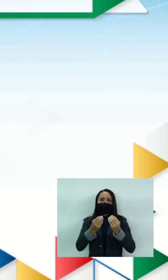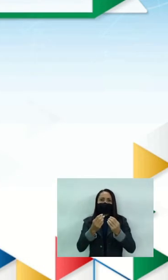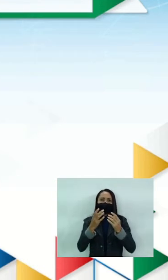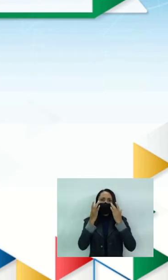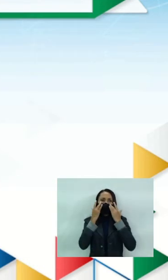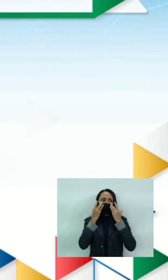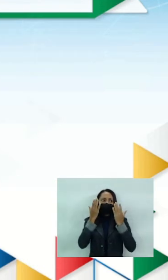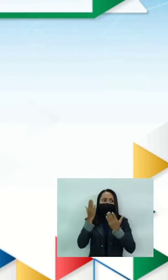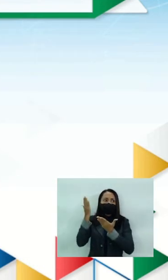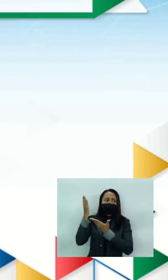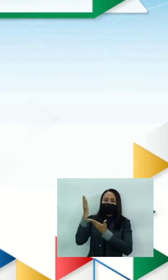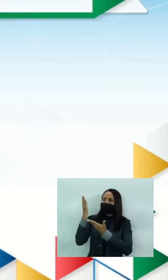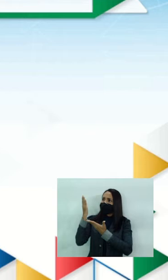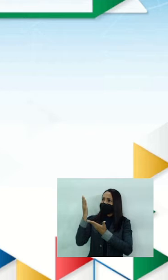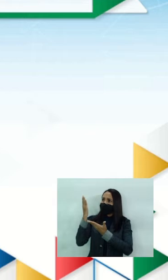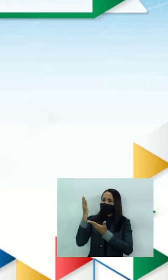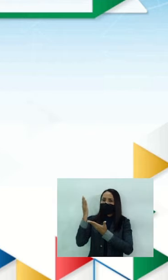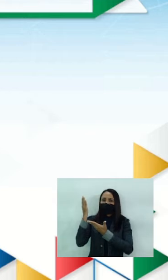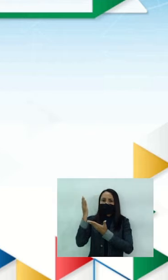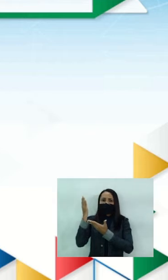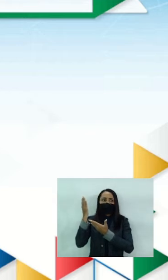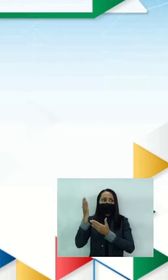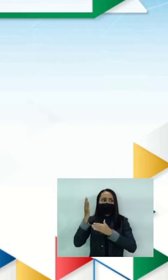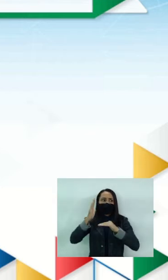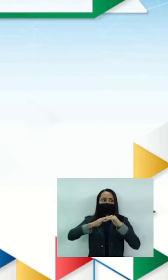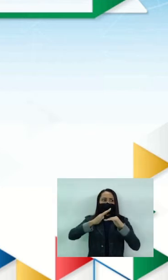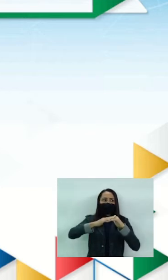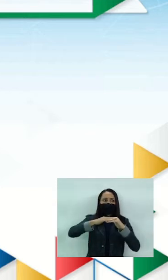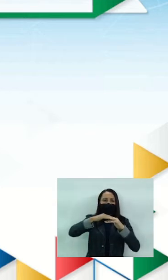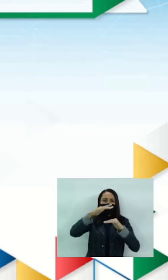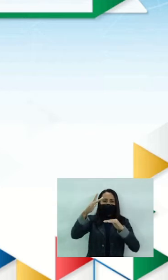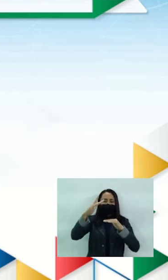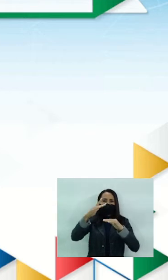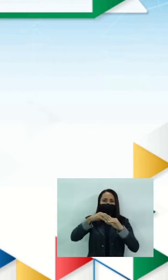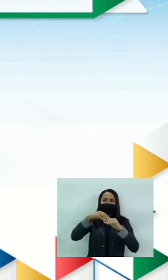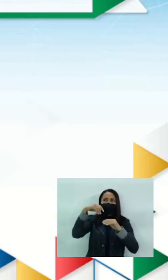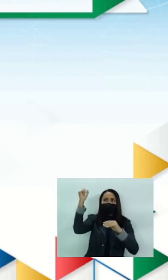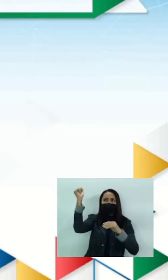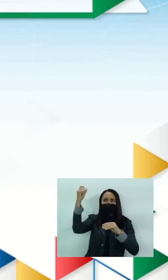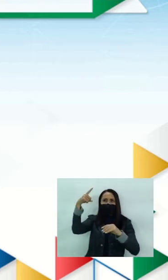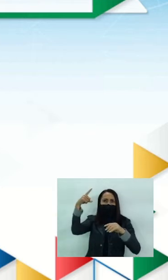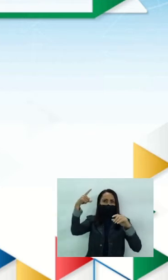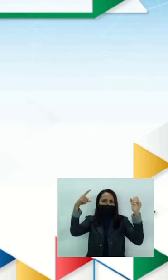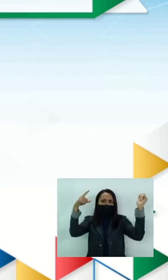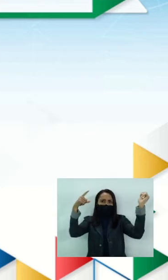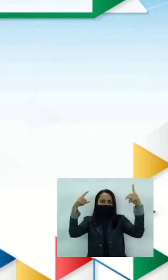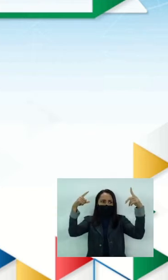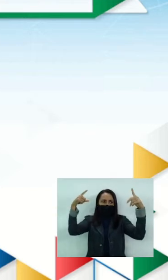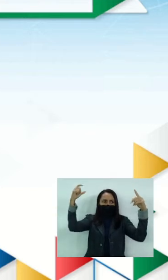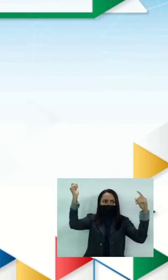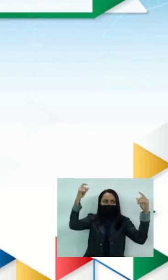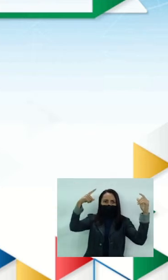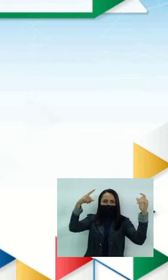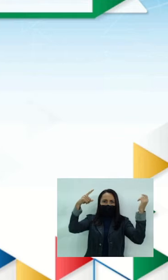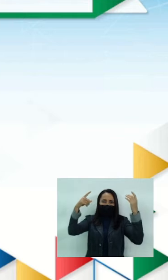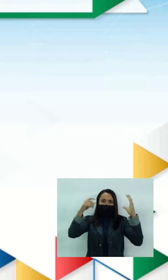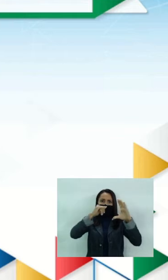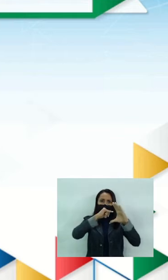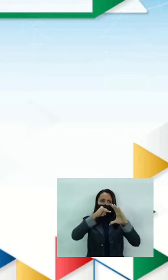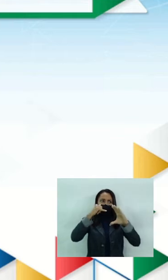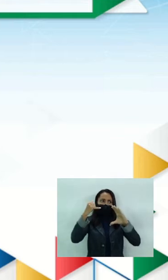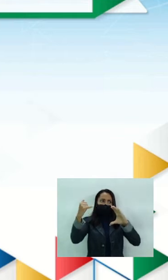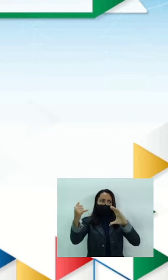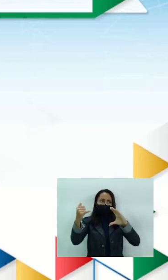imagem, ao lado há uma maior incidência de raios solares diante da linha dos trópicos